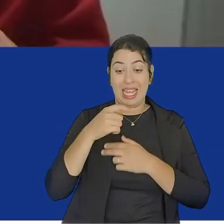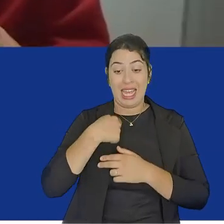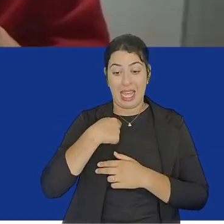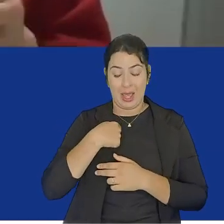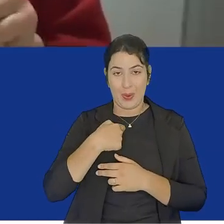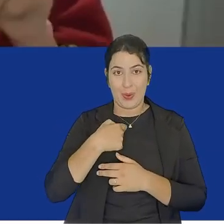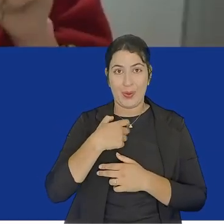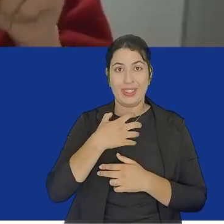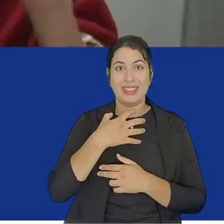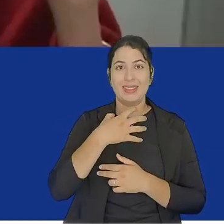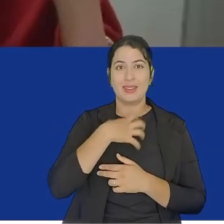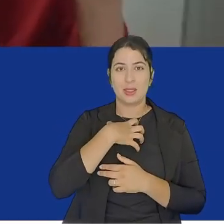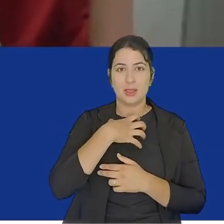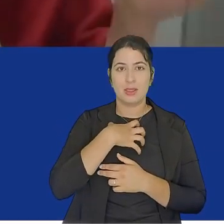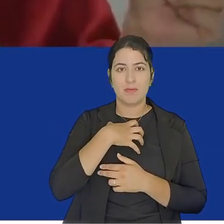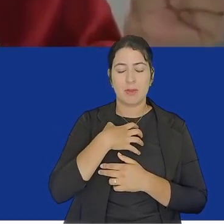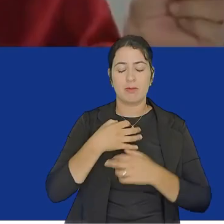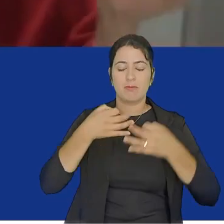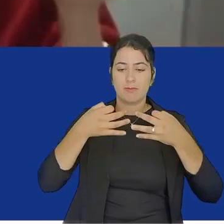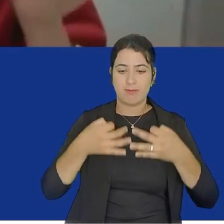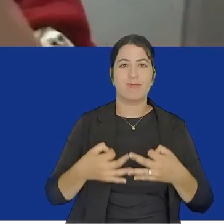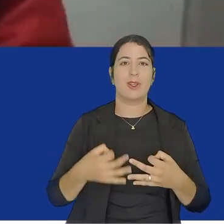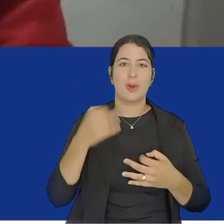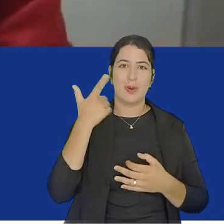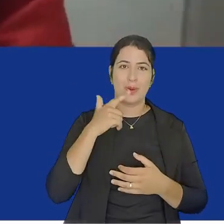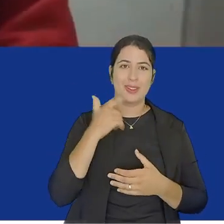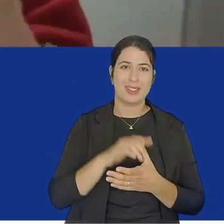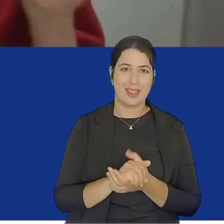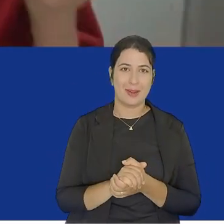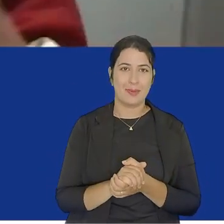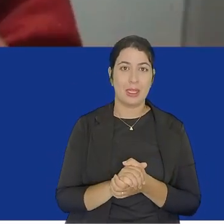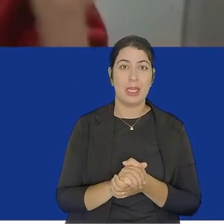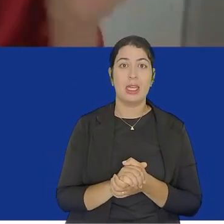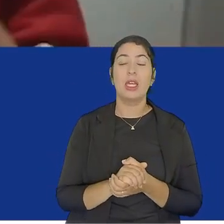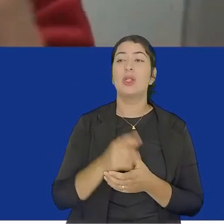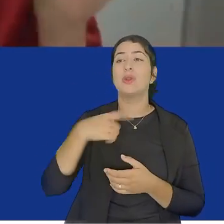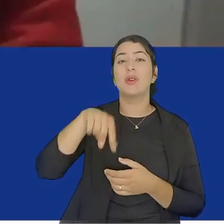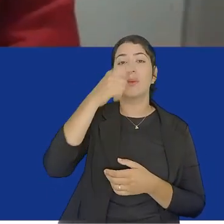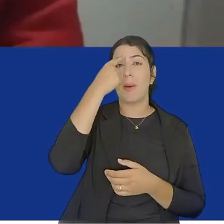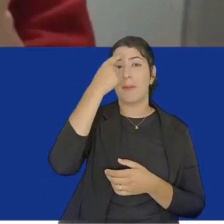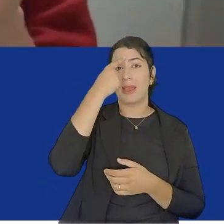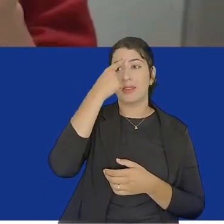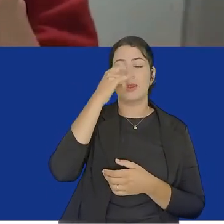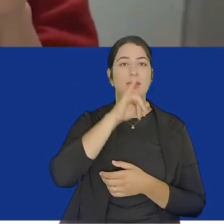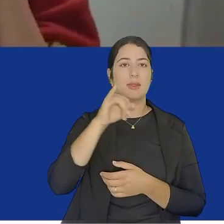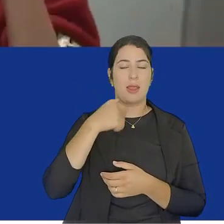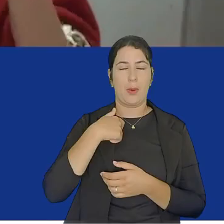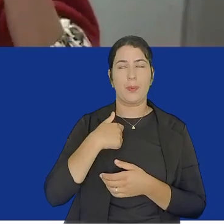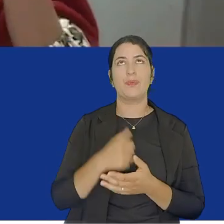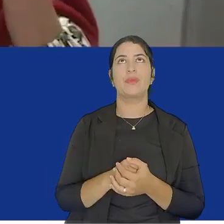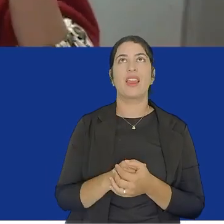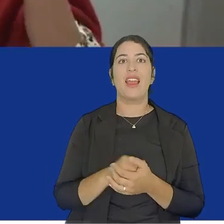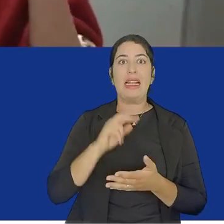a gente tem essa sensação de que se eu assumir o meu erro, eu vou ser punida, porque na nossa cultura, a gente ainda